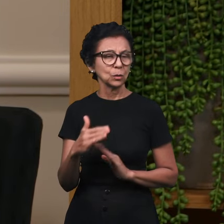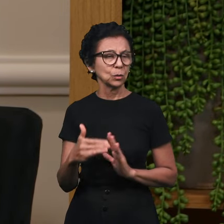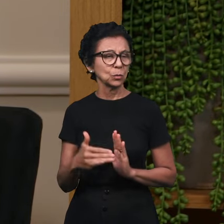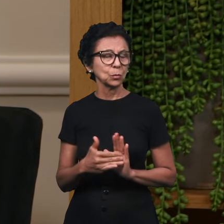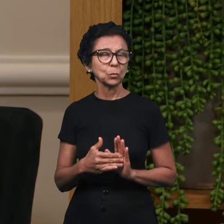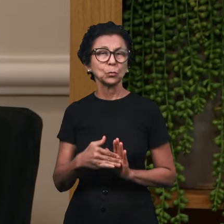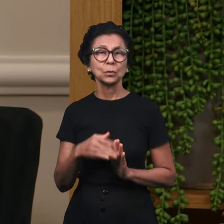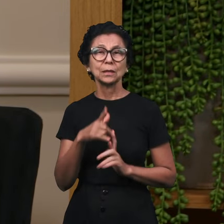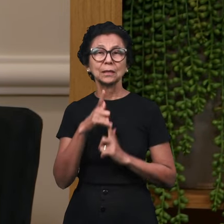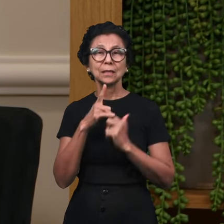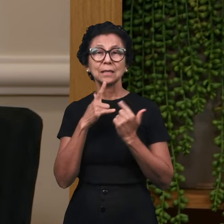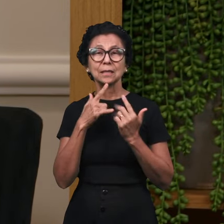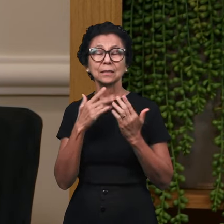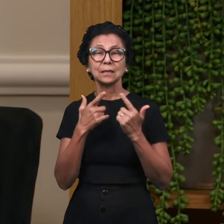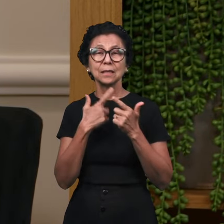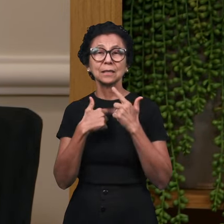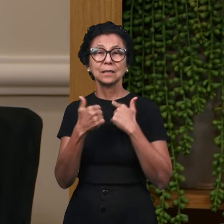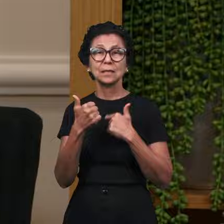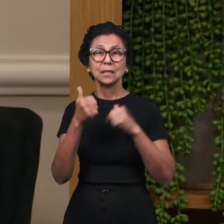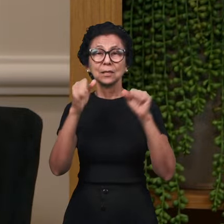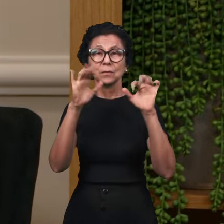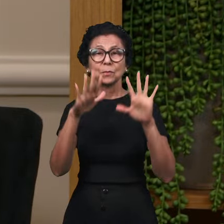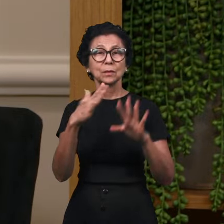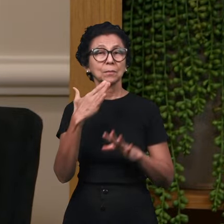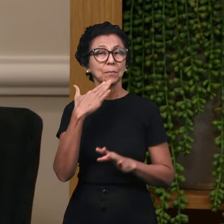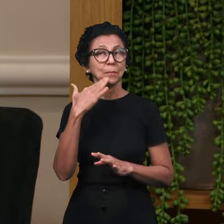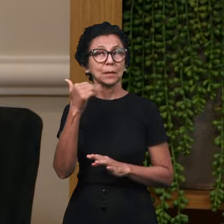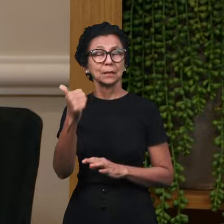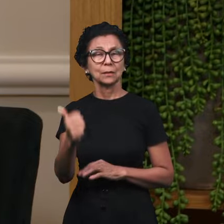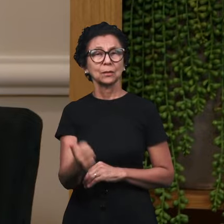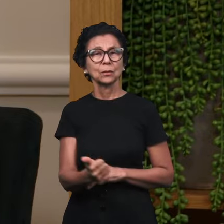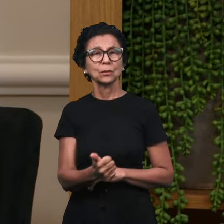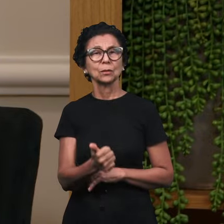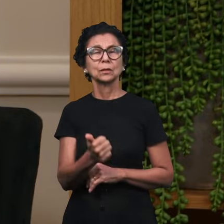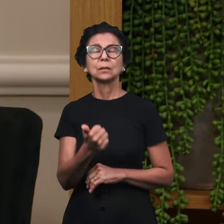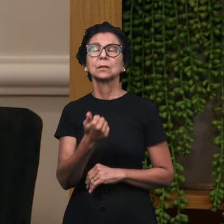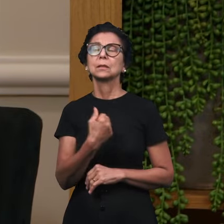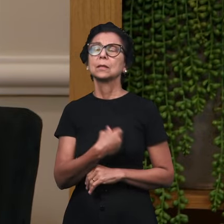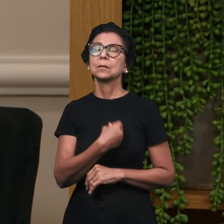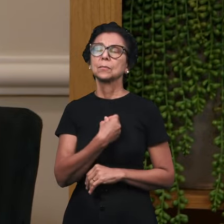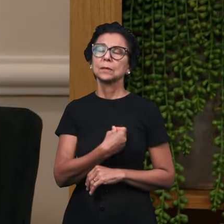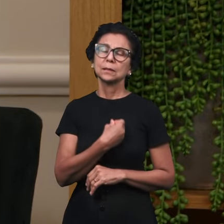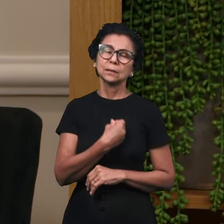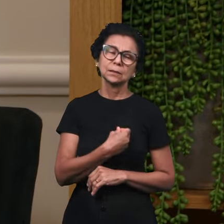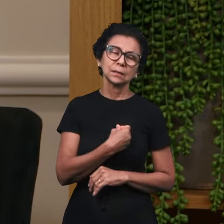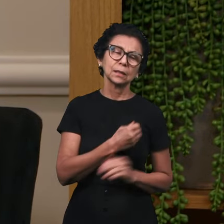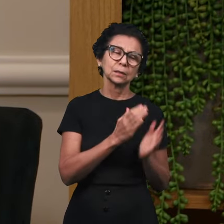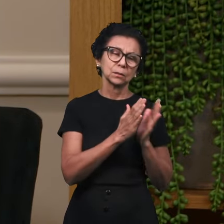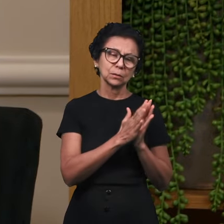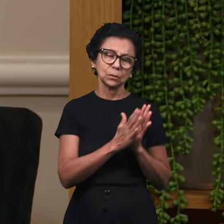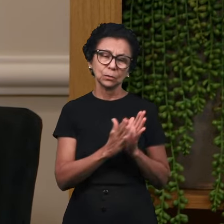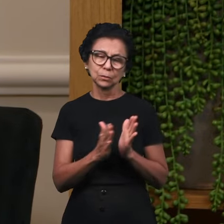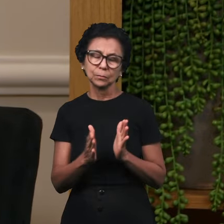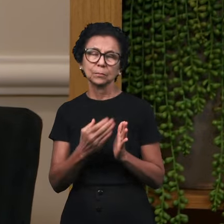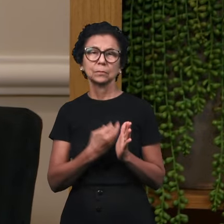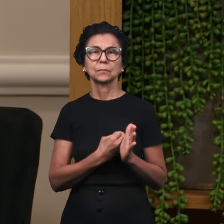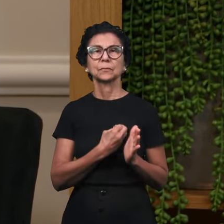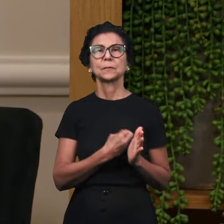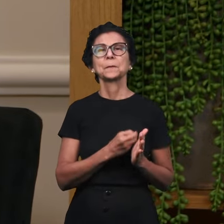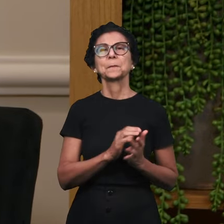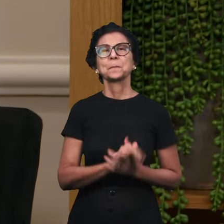futuro. Ele tem o melhor para nós. Glória a Jesus. Ele também está presente em todos os momentos, cada passo da nossa